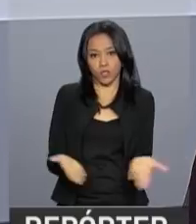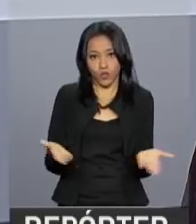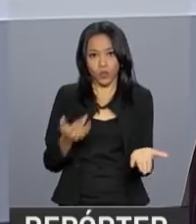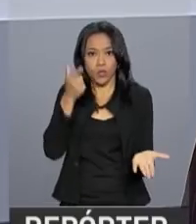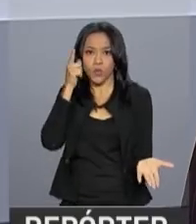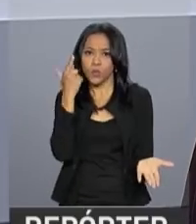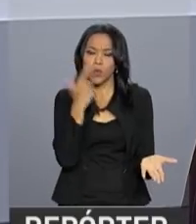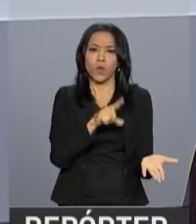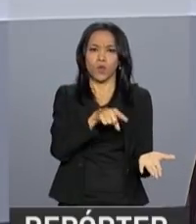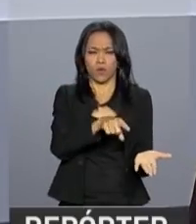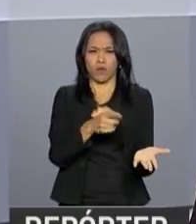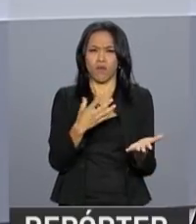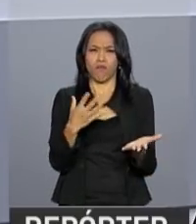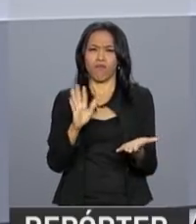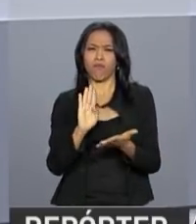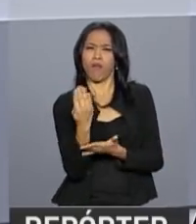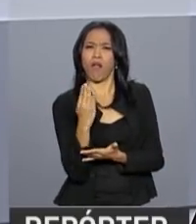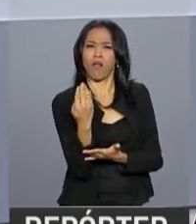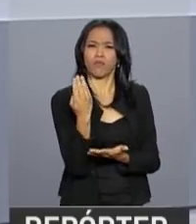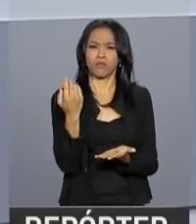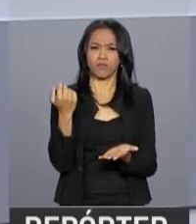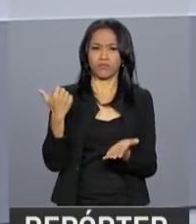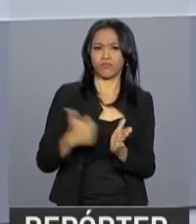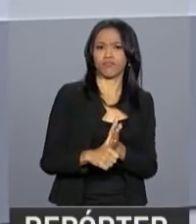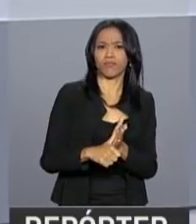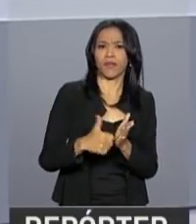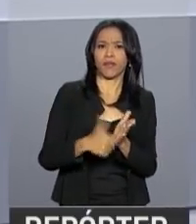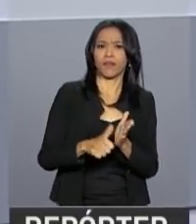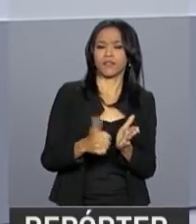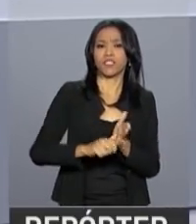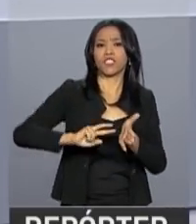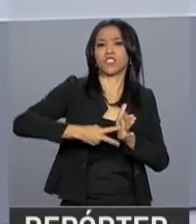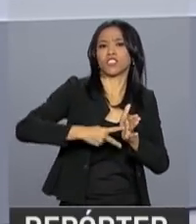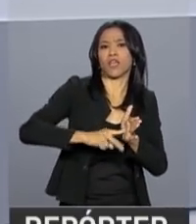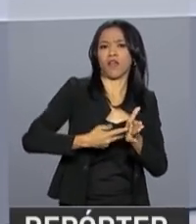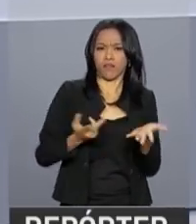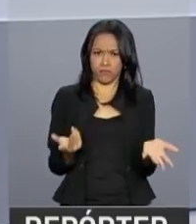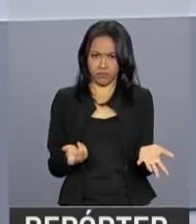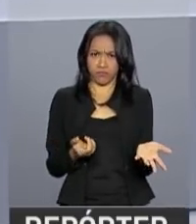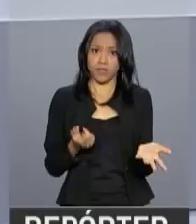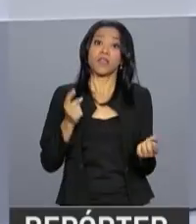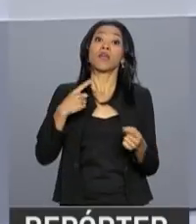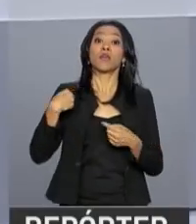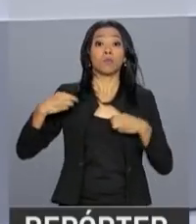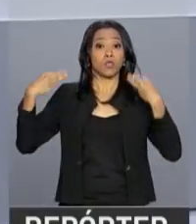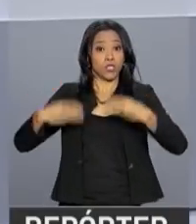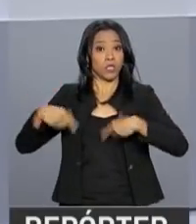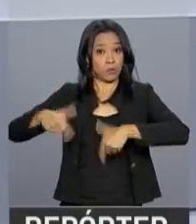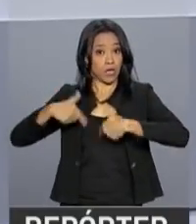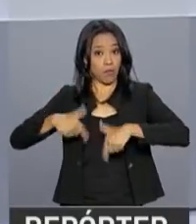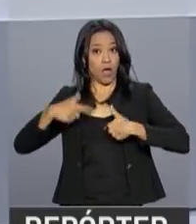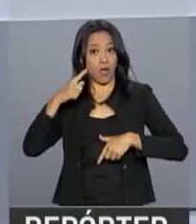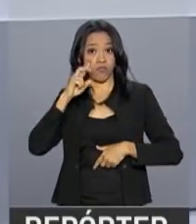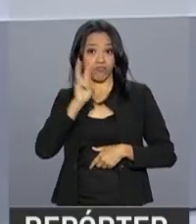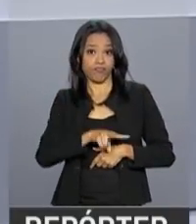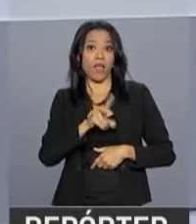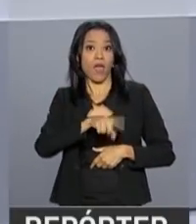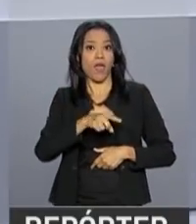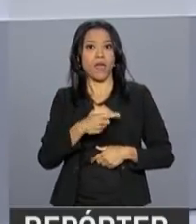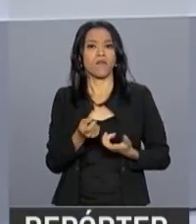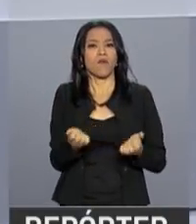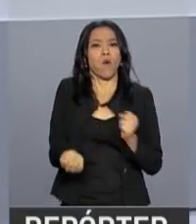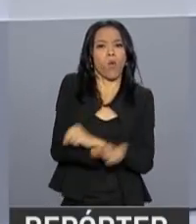sindicais junto ao ministério do trabalho em nota a polícia federal informa que as investigações revelaram um amplo esquema de